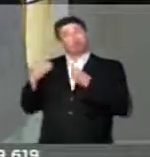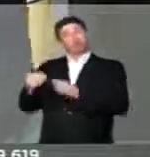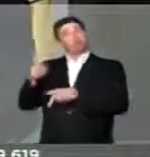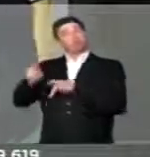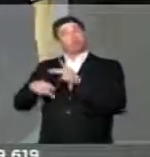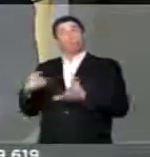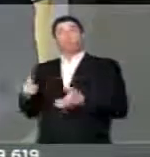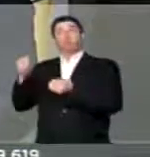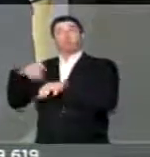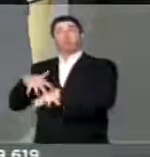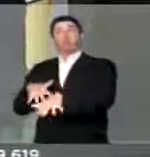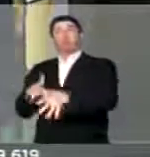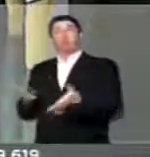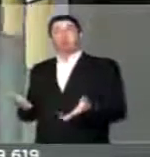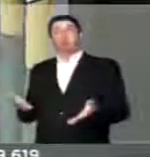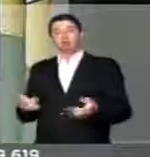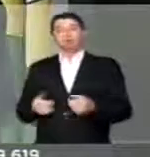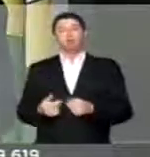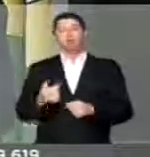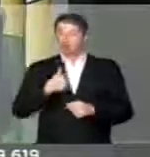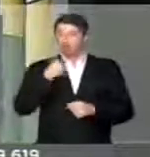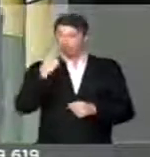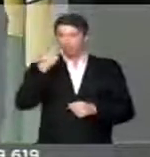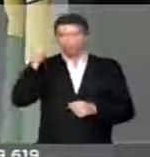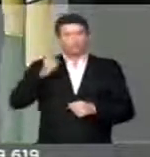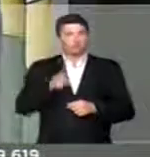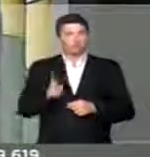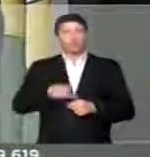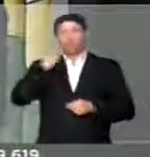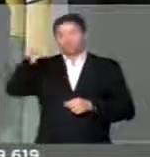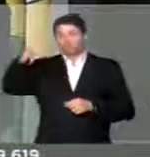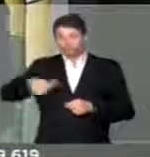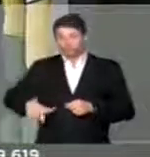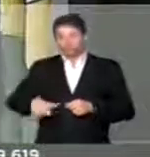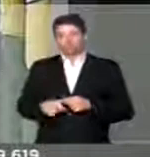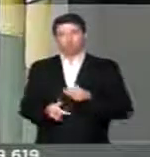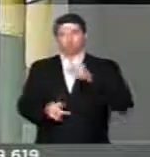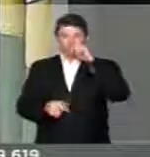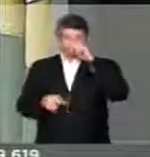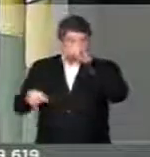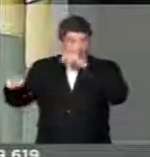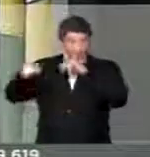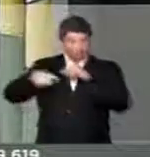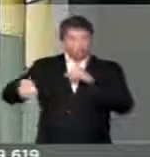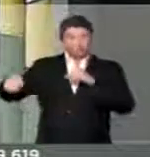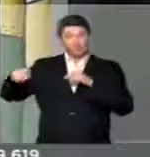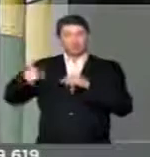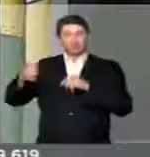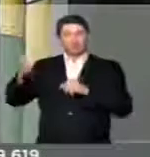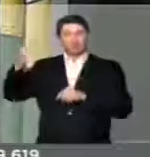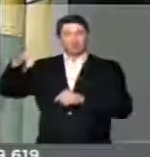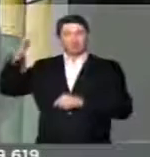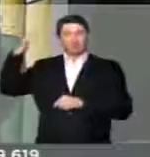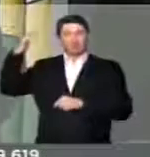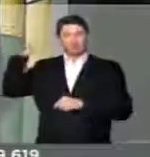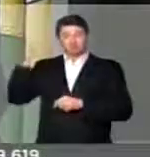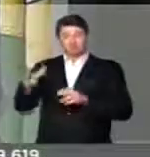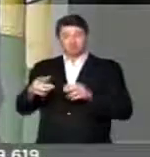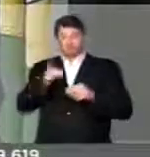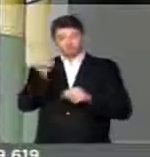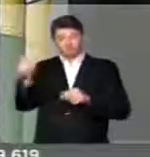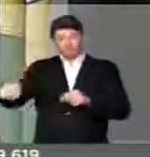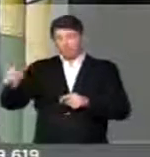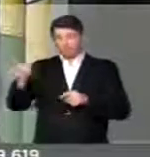o povo. Eu tenho dito e repito que quando vocês, antigamente na